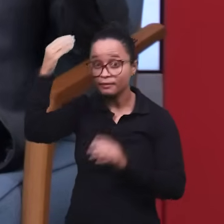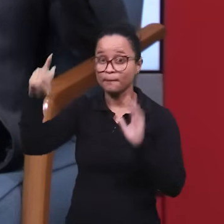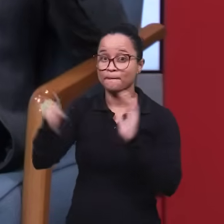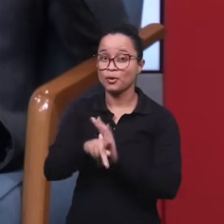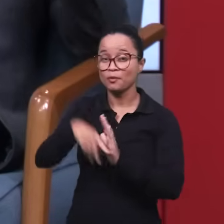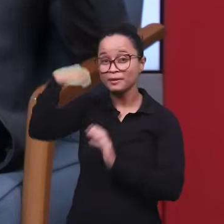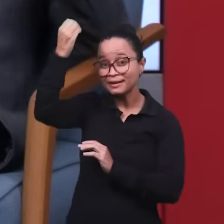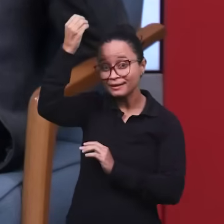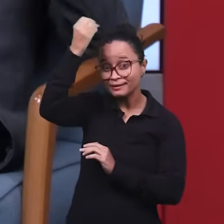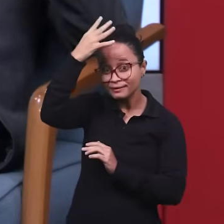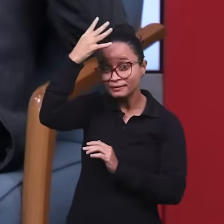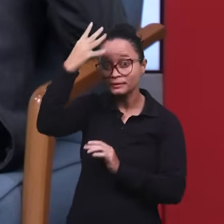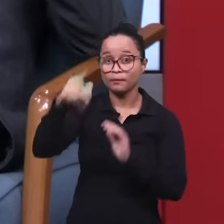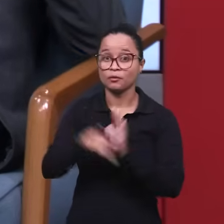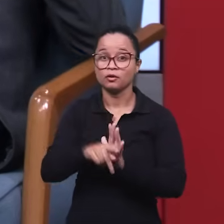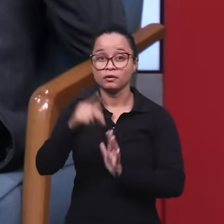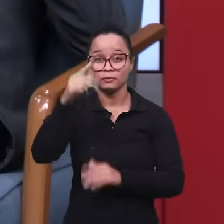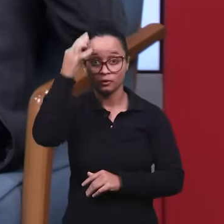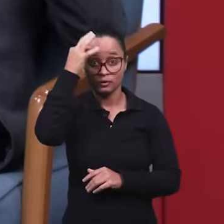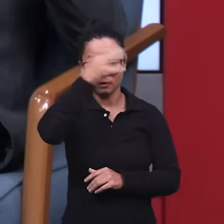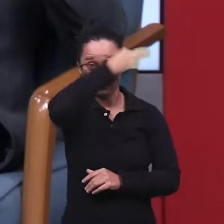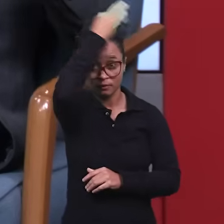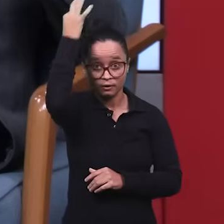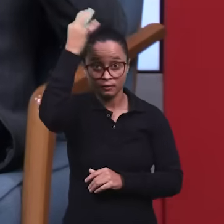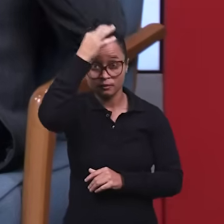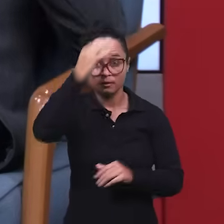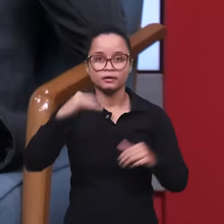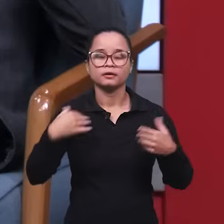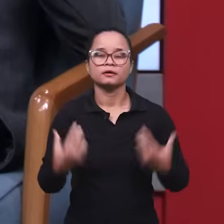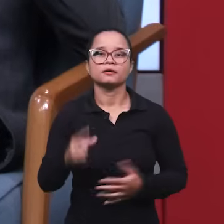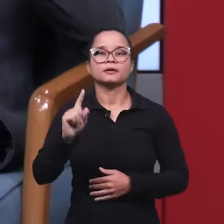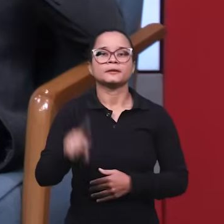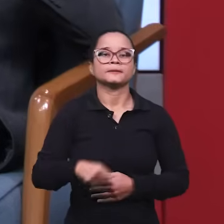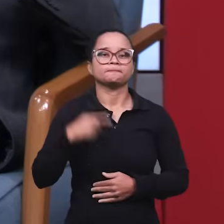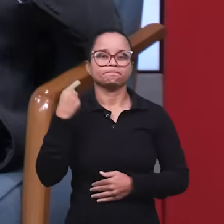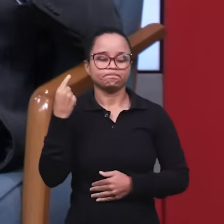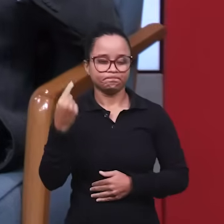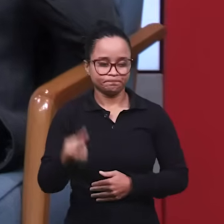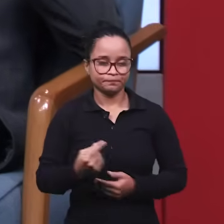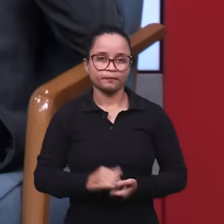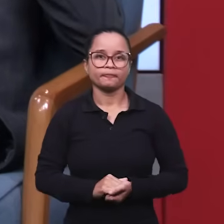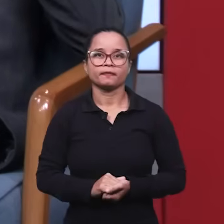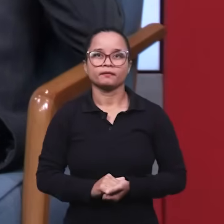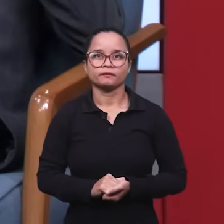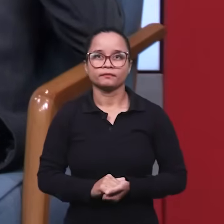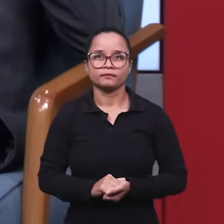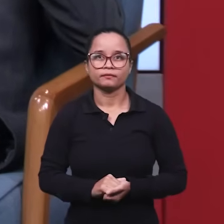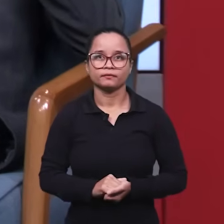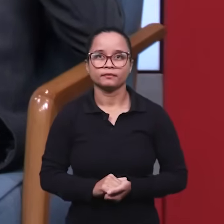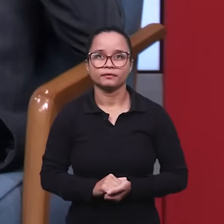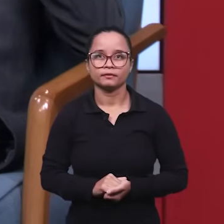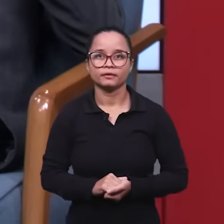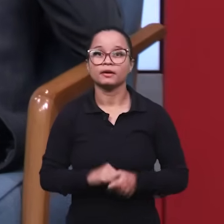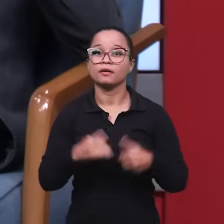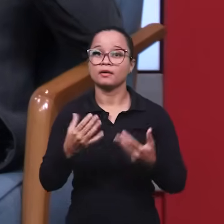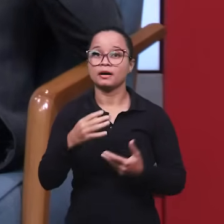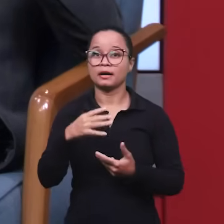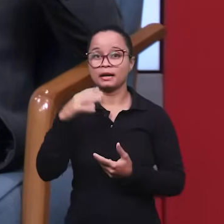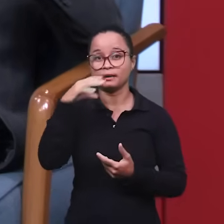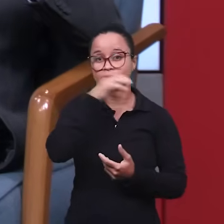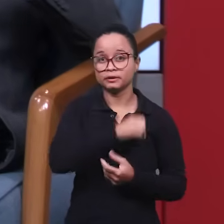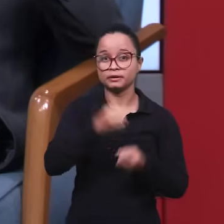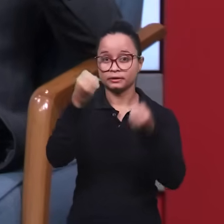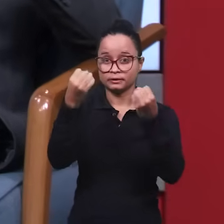da graça, o que provém do Espírito Santo. Mas, logo em seguida, logo